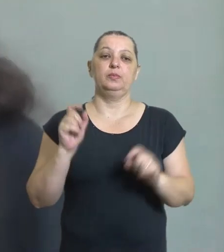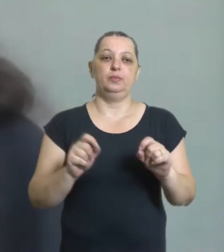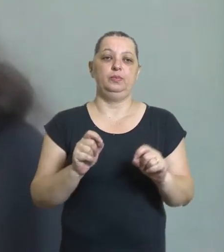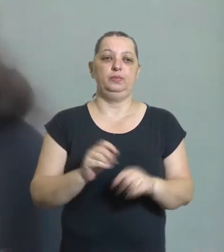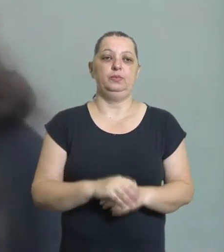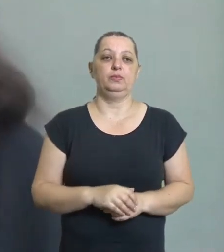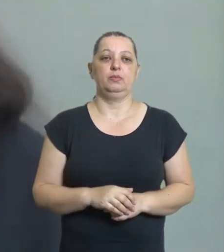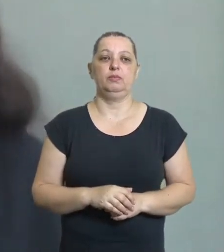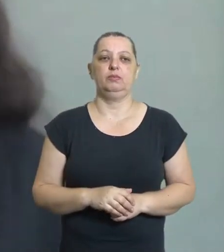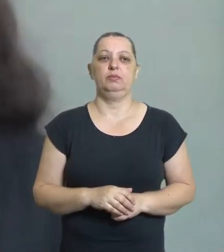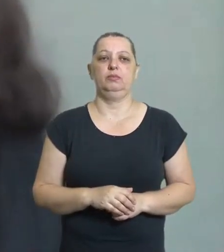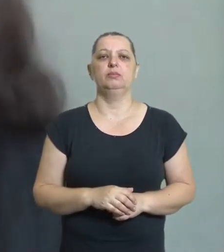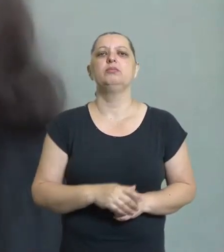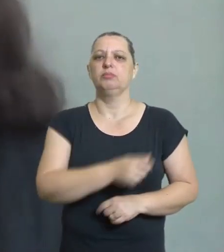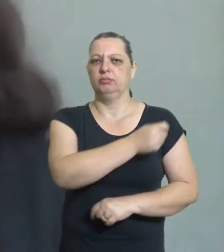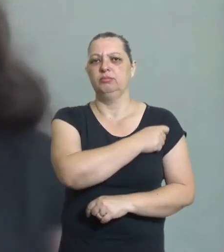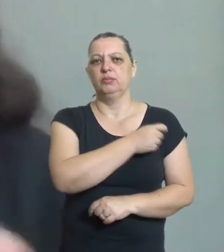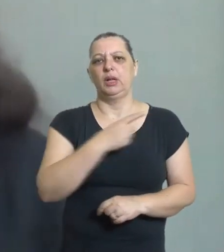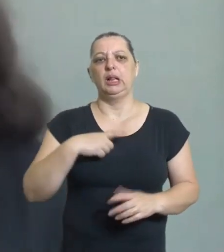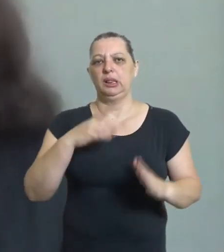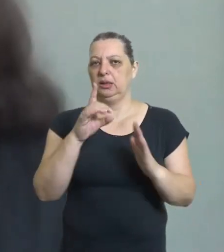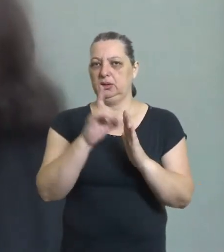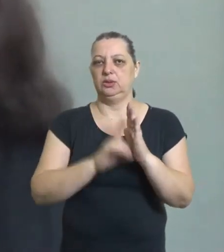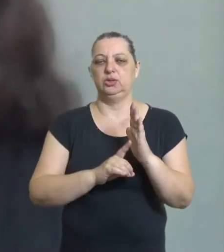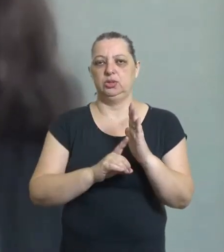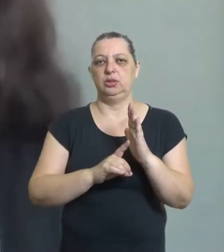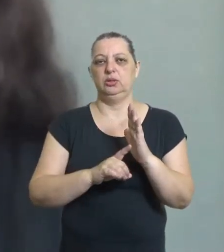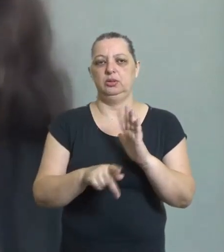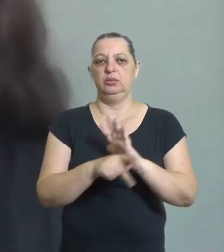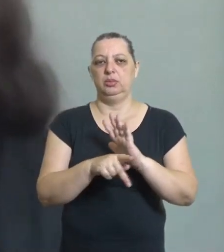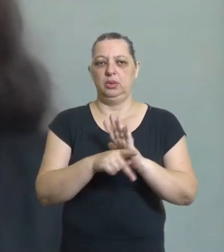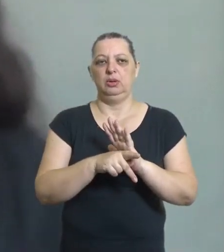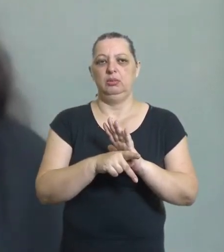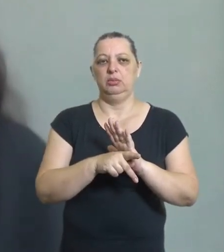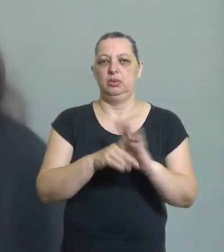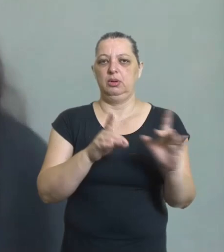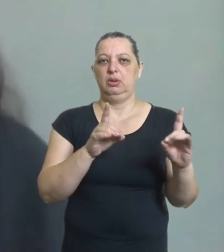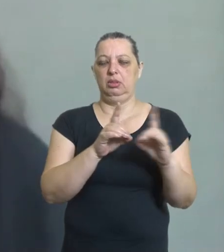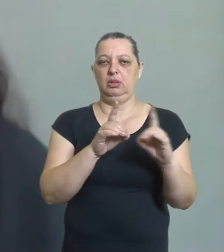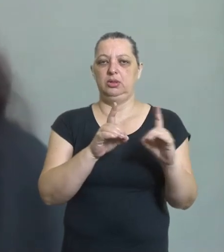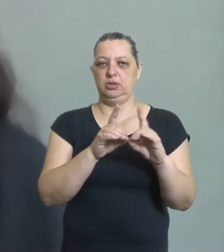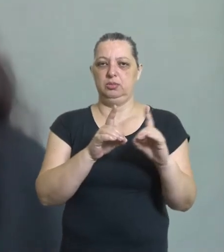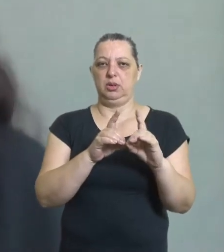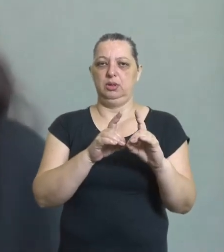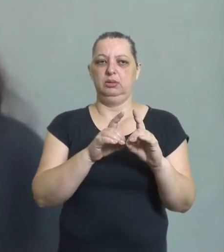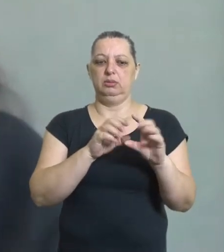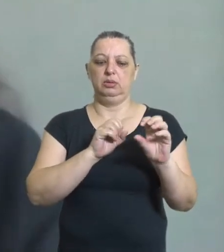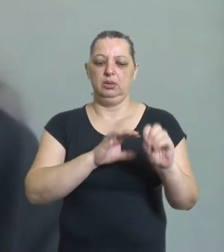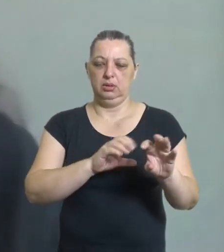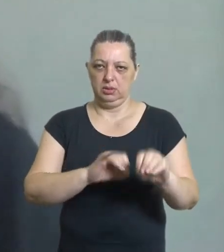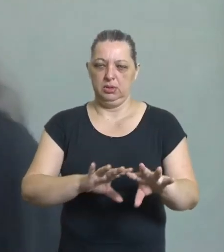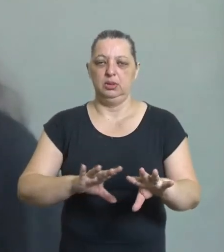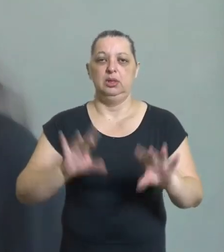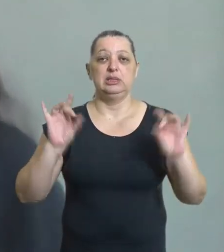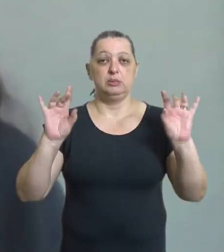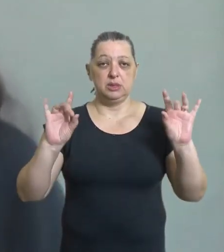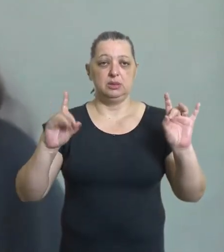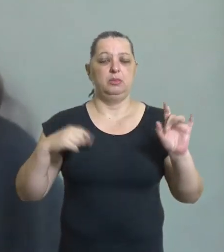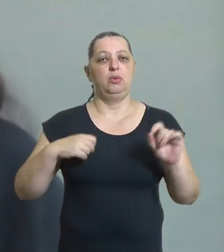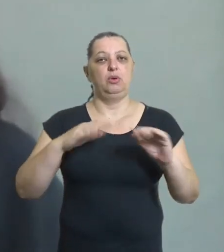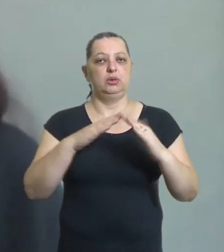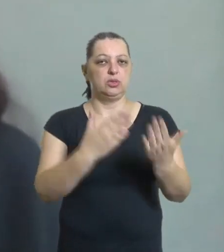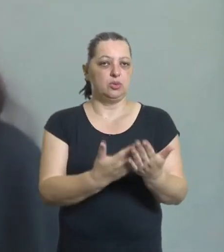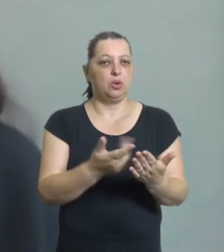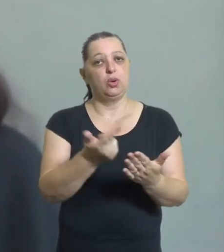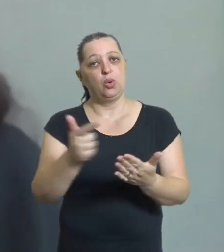tudo, é saber que esse aluno tem direito ao atendimento educacional especializado. Se não for na escola, que seja em uma outra escola,